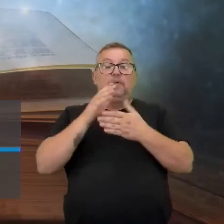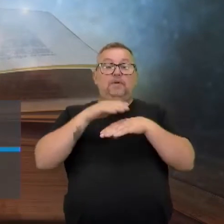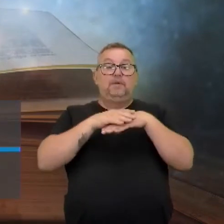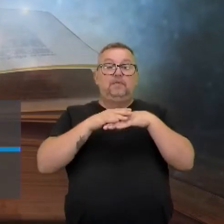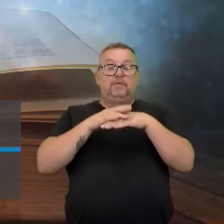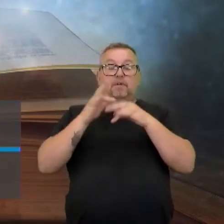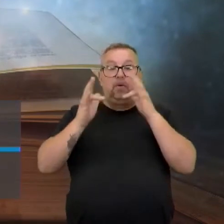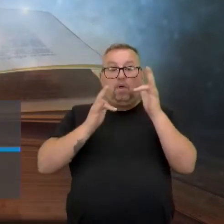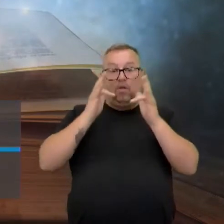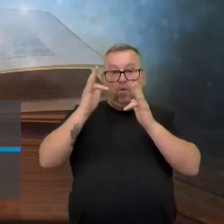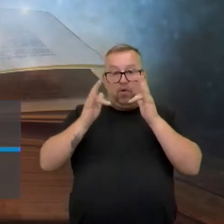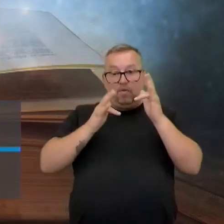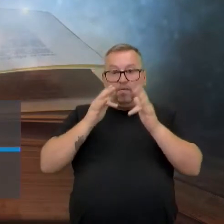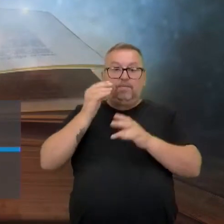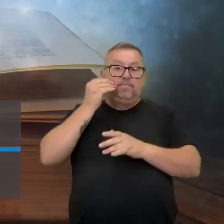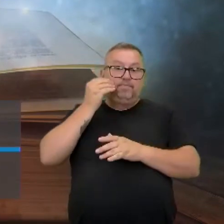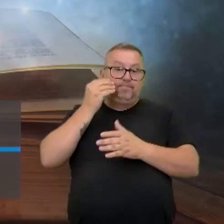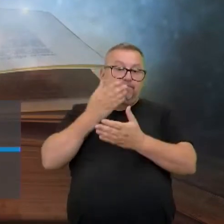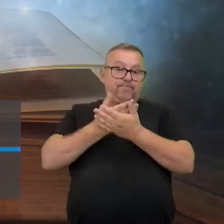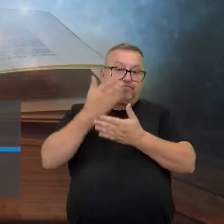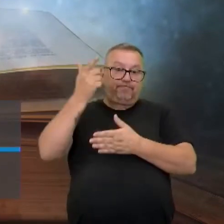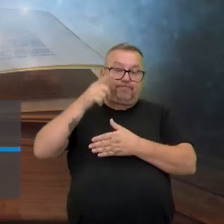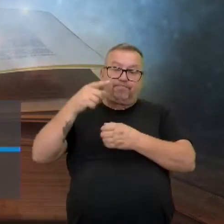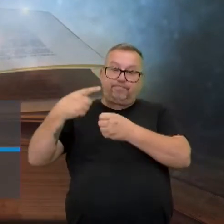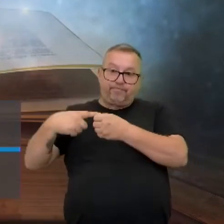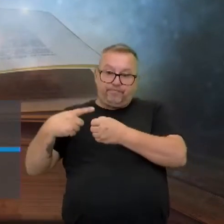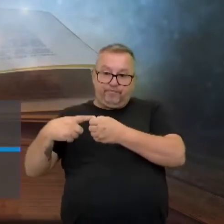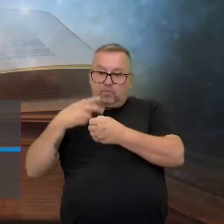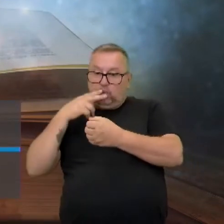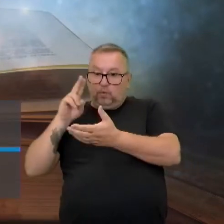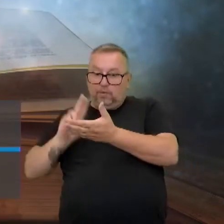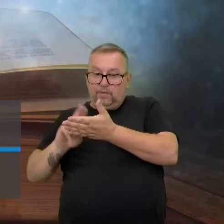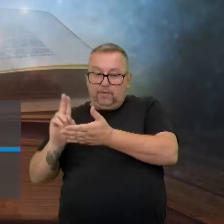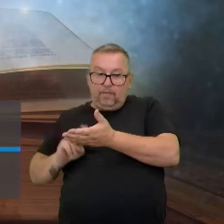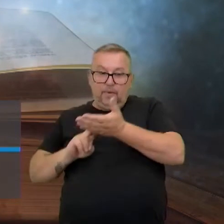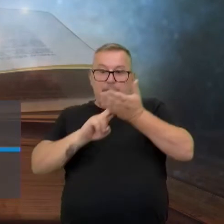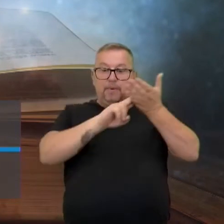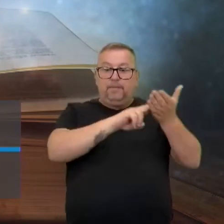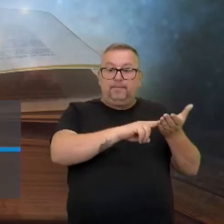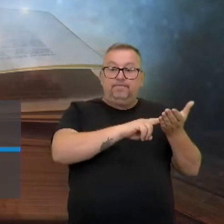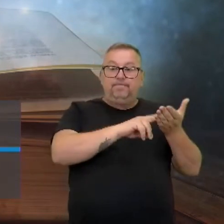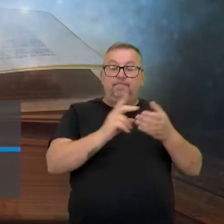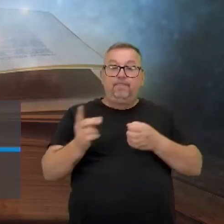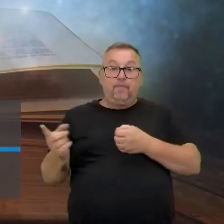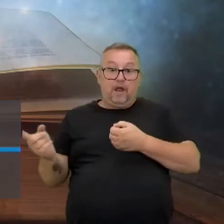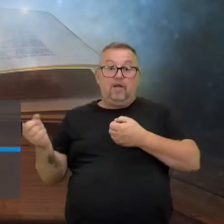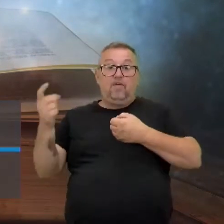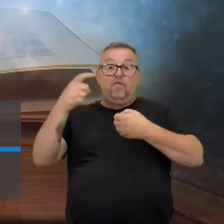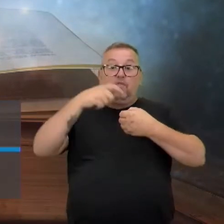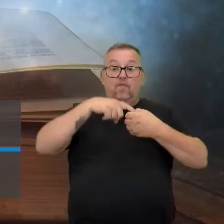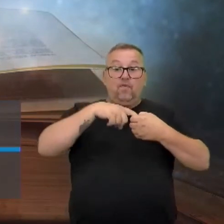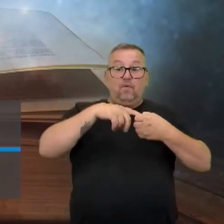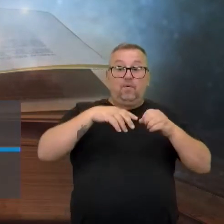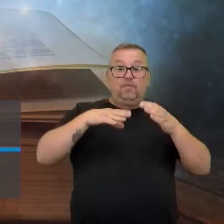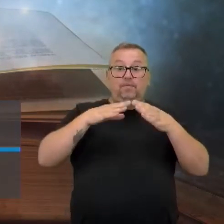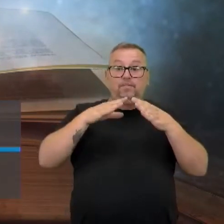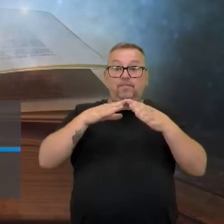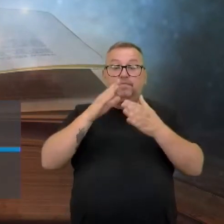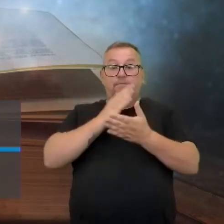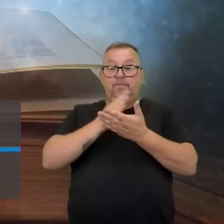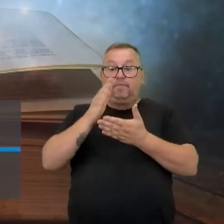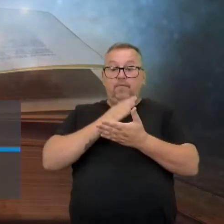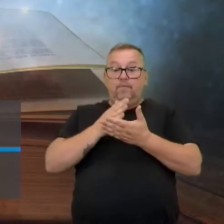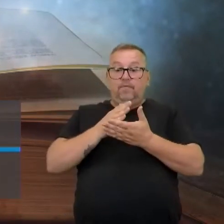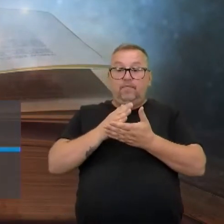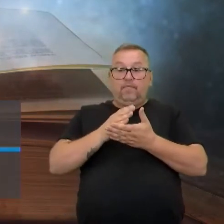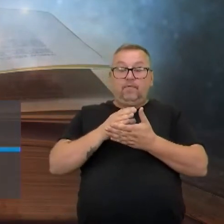volta para casa, né, porque ele estava estudando numa outra cidade quando ele mandou a carta. Ele volta para casa e aí ele conversa, quer